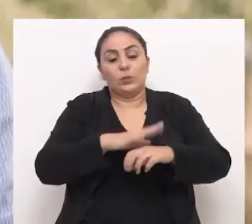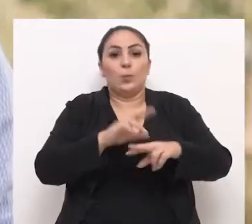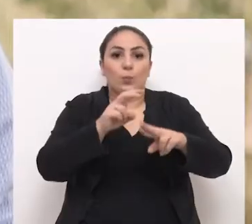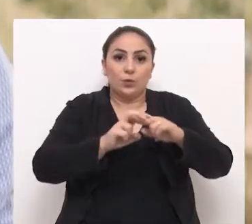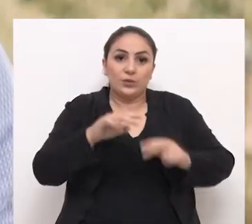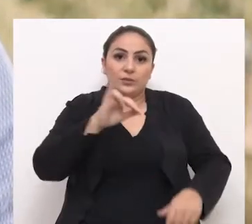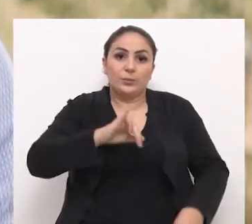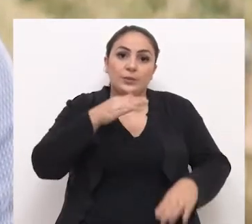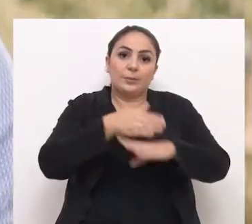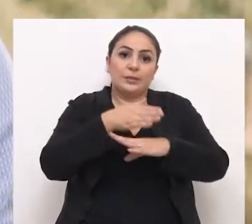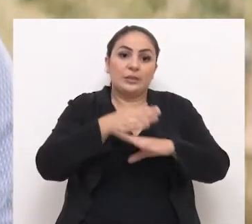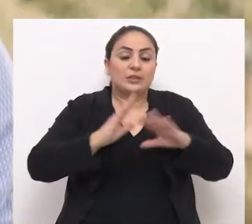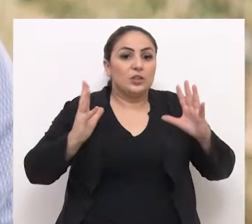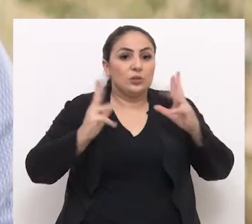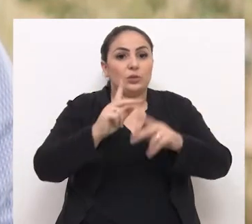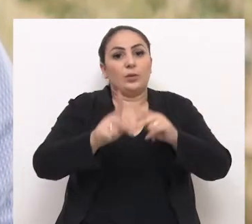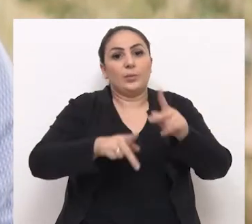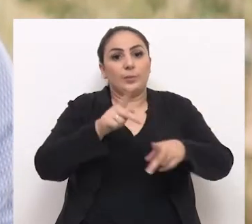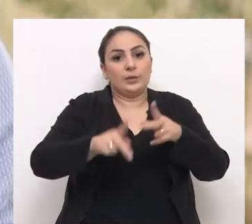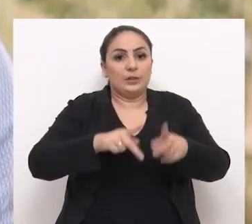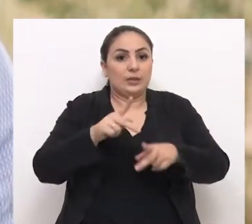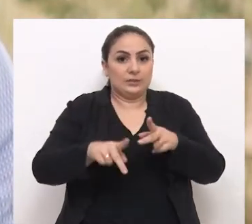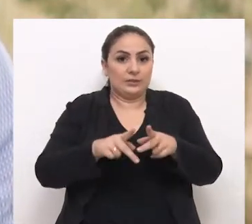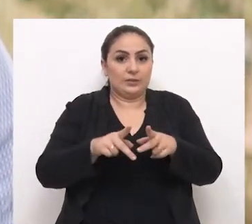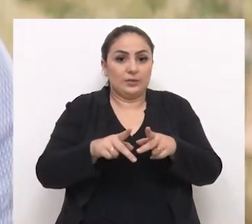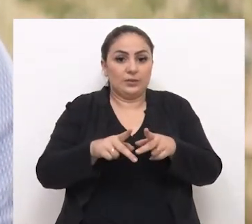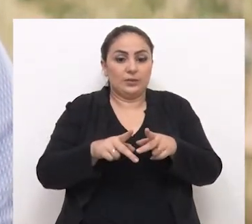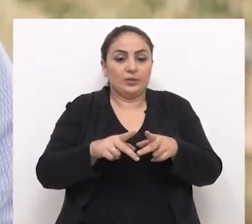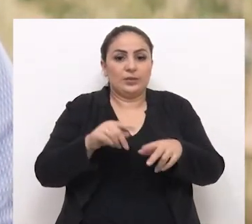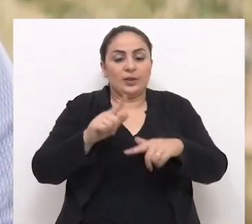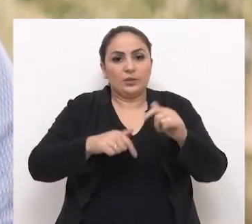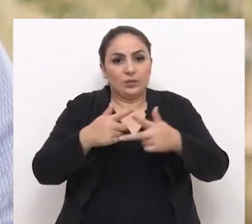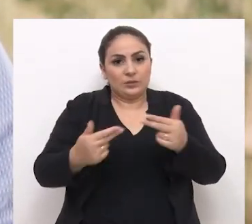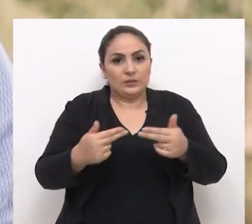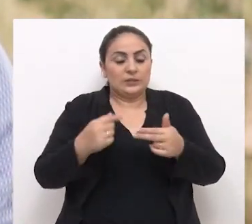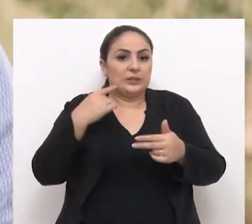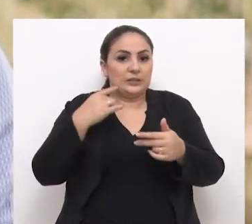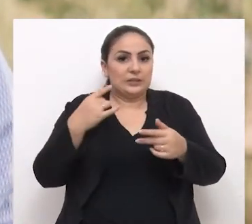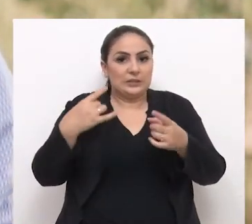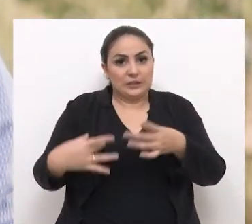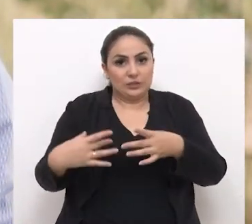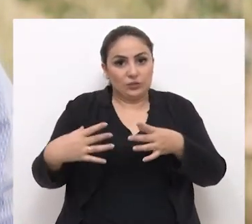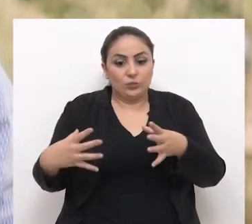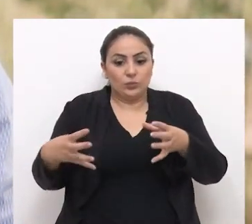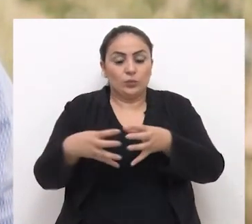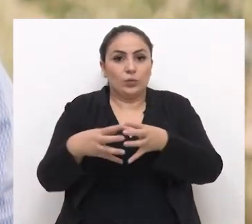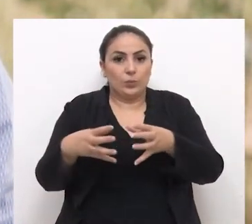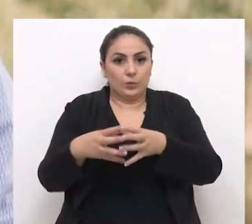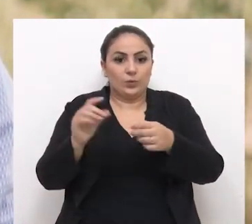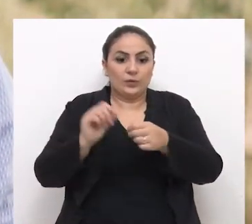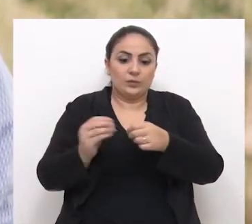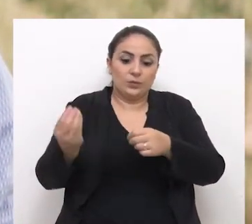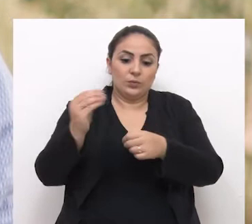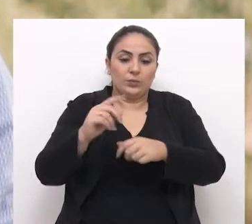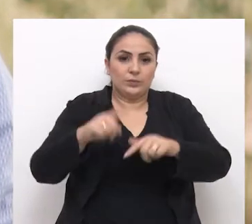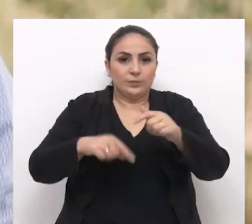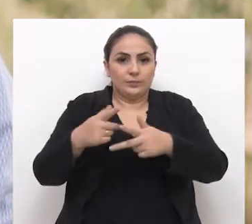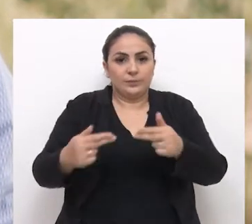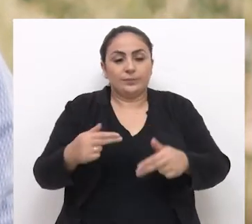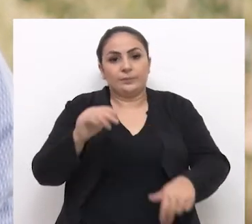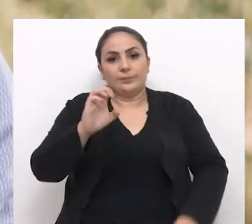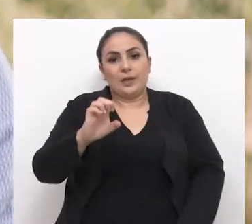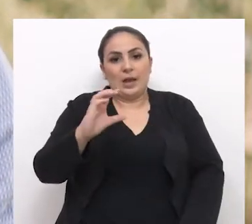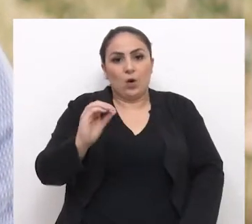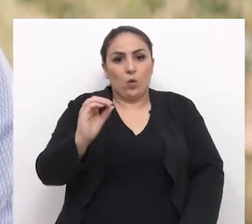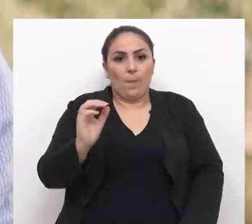anos. É importante a participação de toda a população nos elementos de coleta seletiva, colocando os resíduos